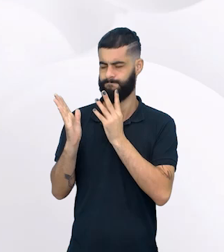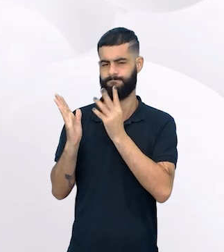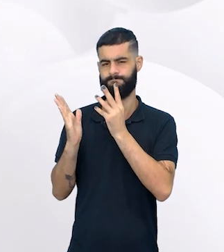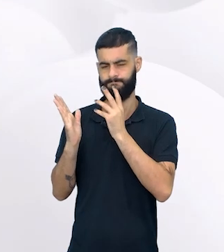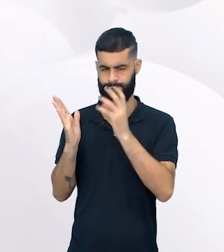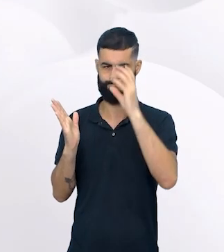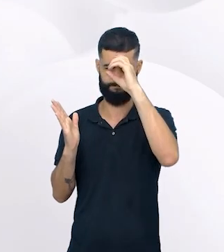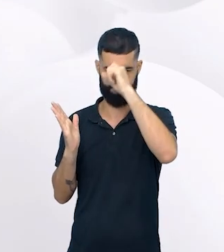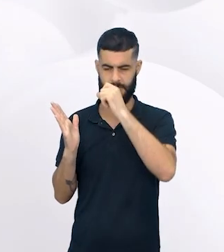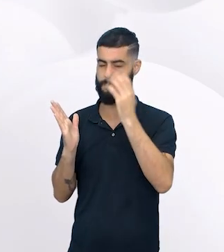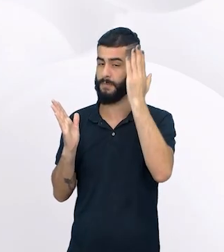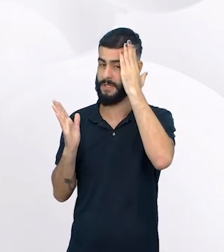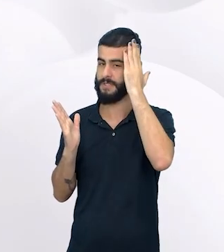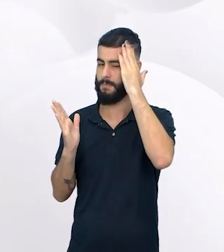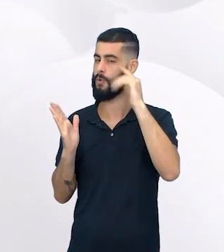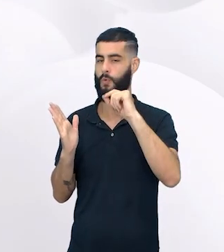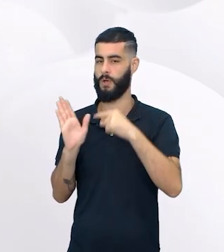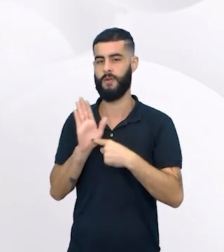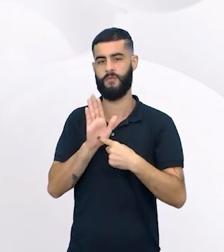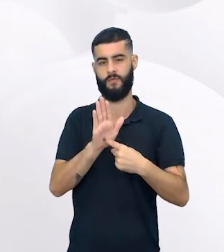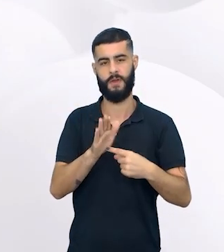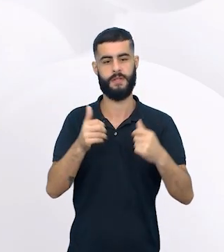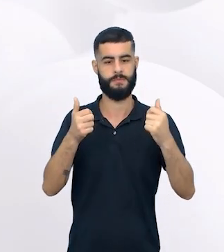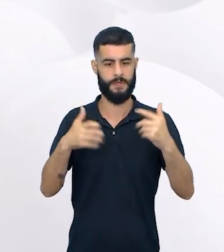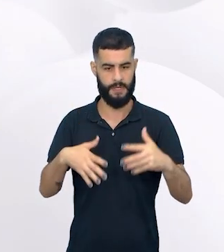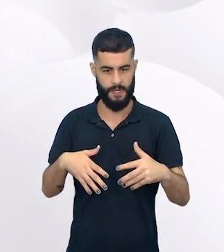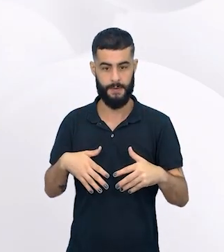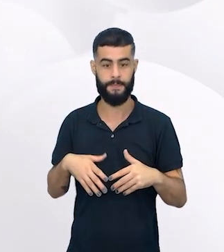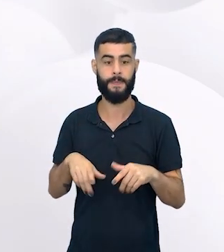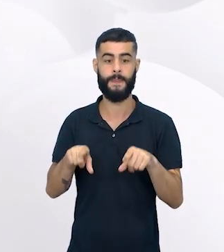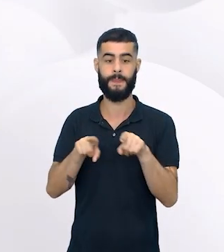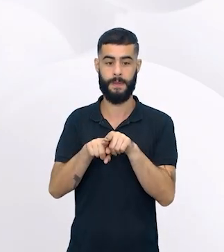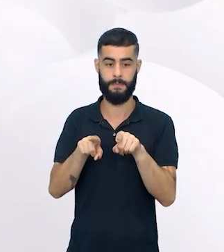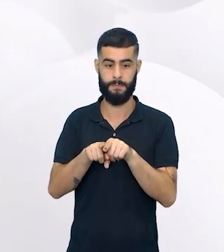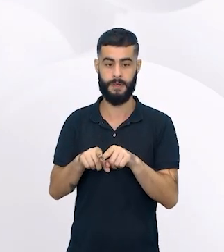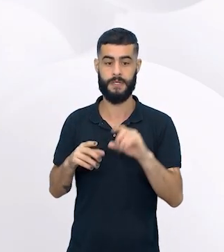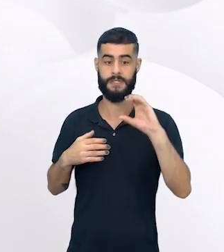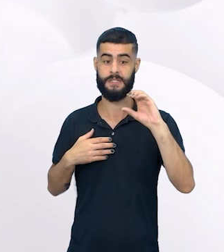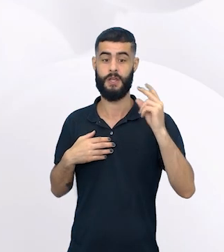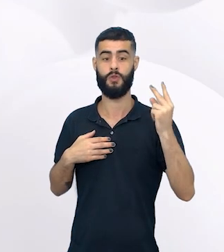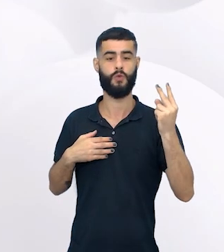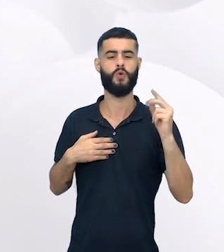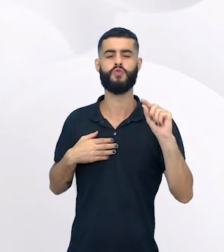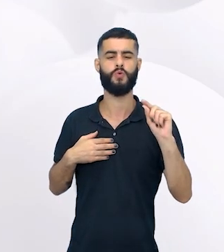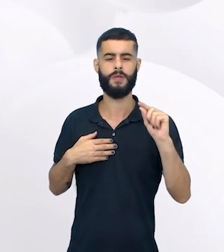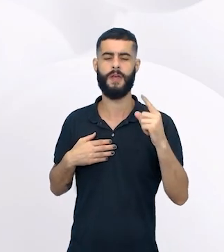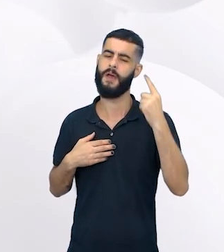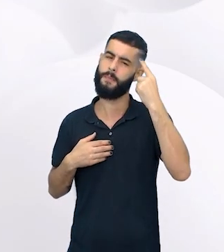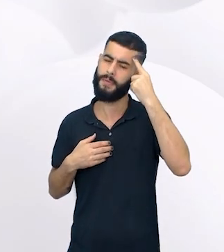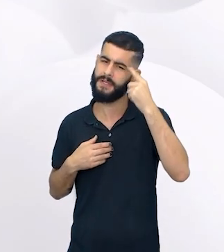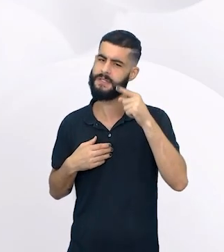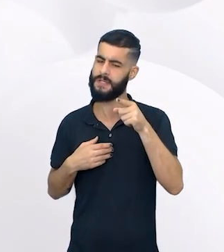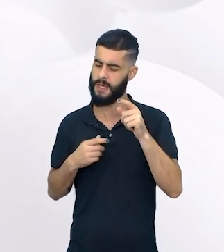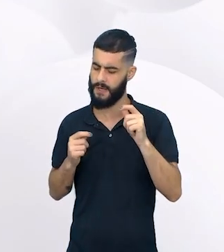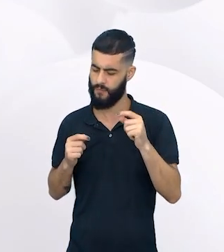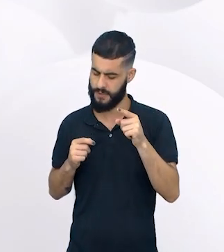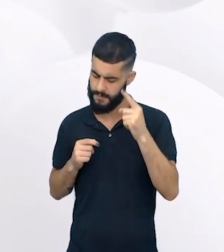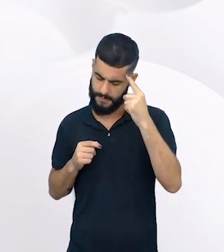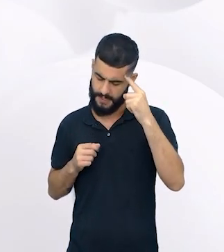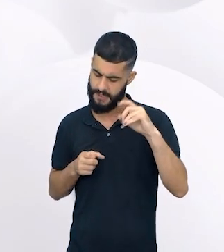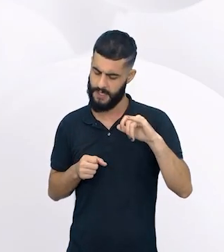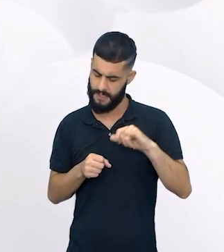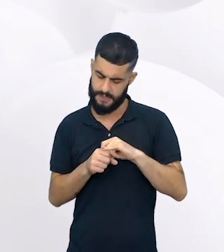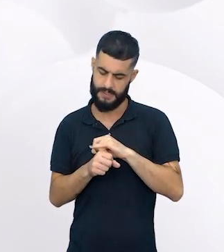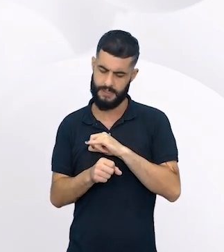sendo apresentado. A competência 2 é que você possa pensar, por exemplo, em estratégias no sentido de